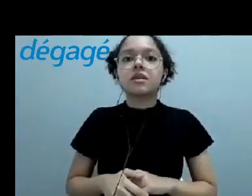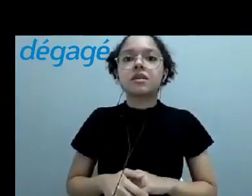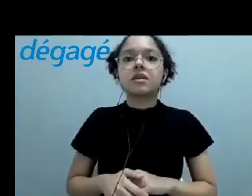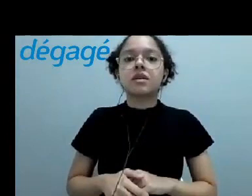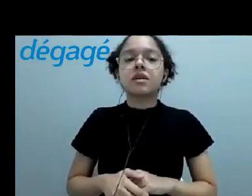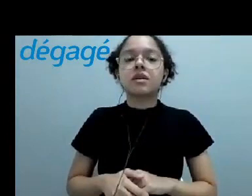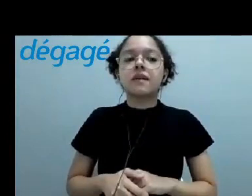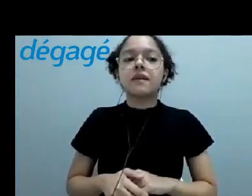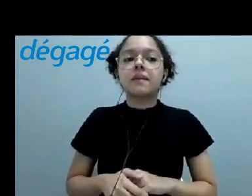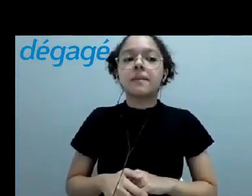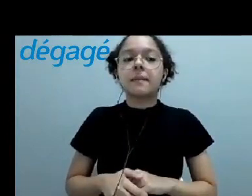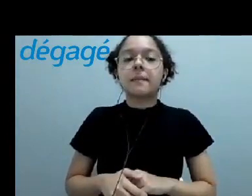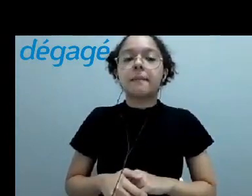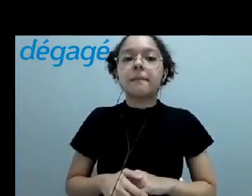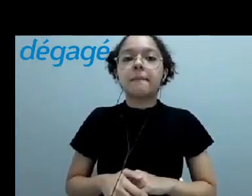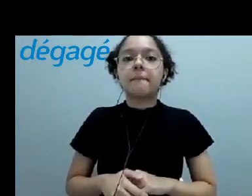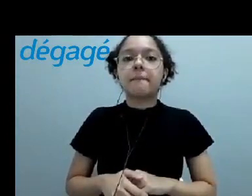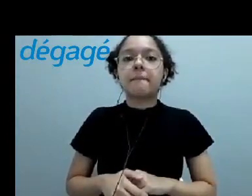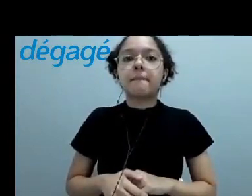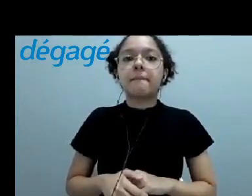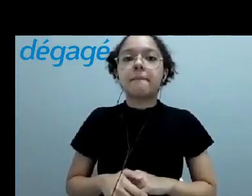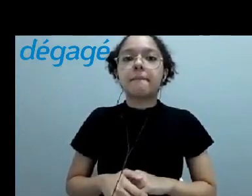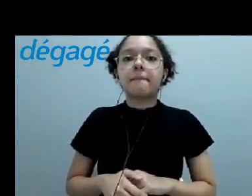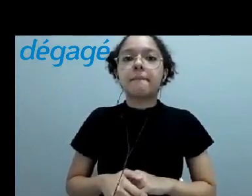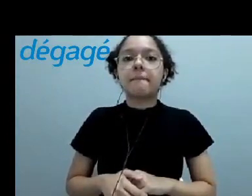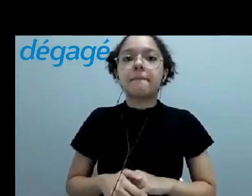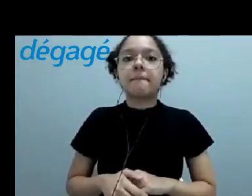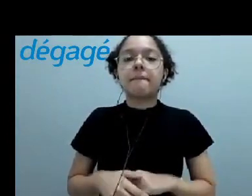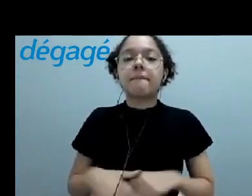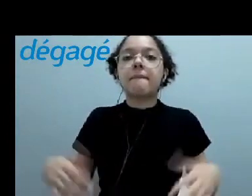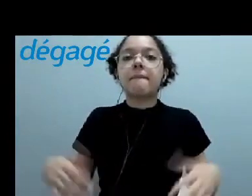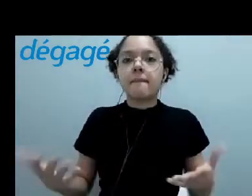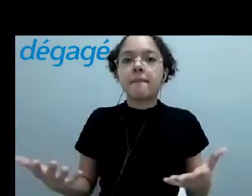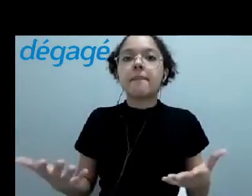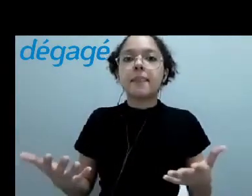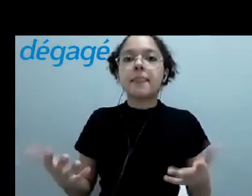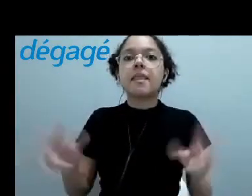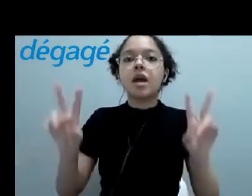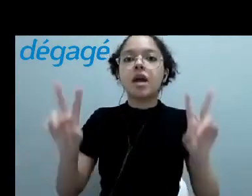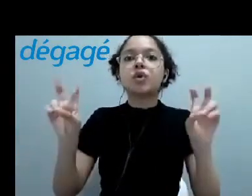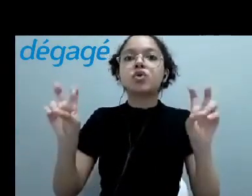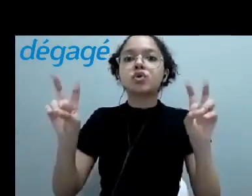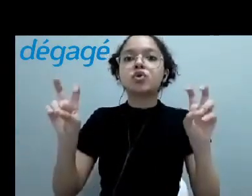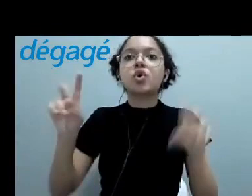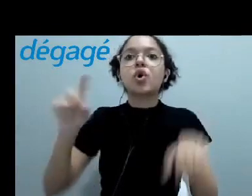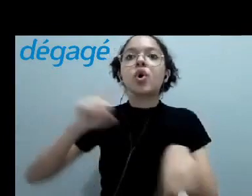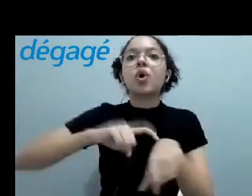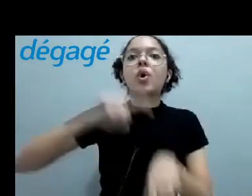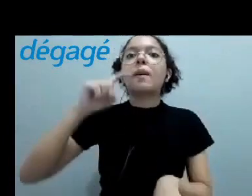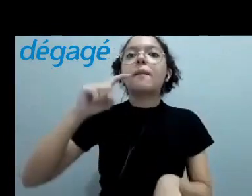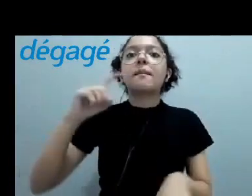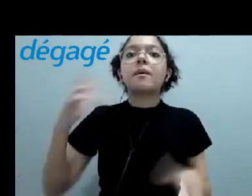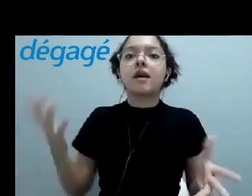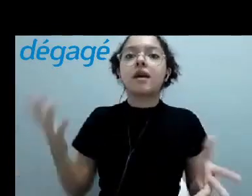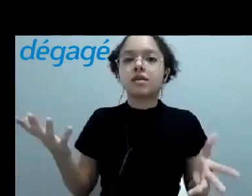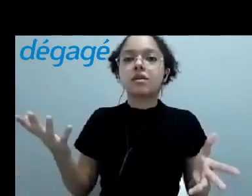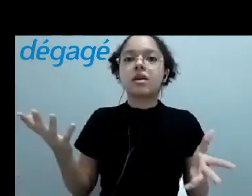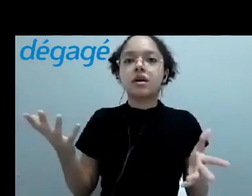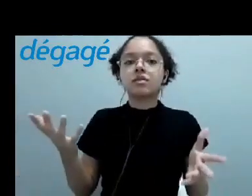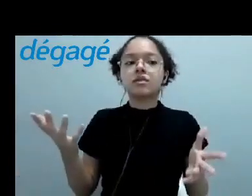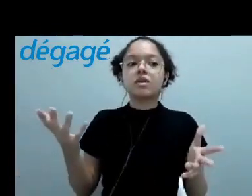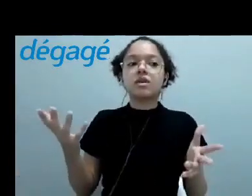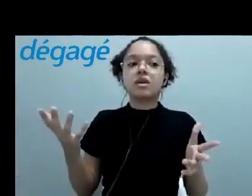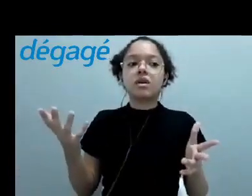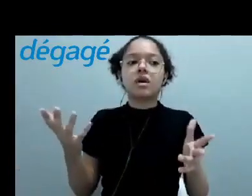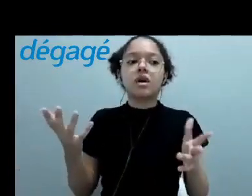sons, elementos diferentes, fotografando em nível microscópico de ressonância magnética. Então, ele tinha